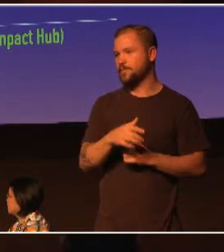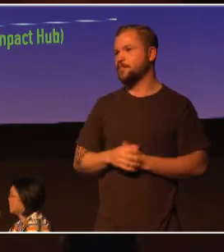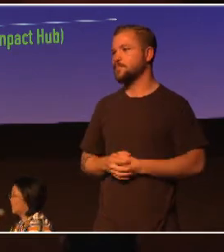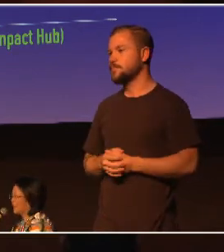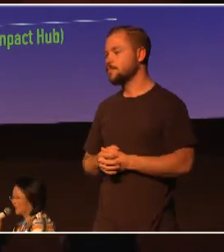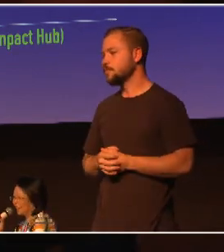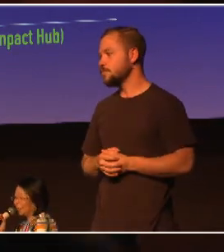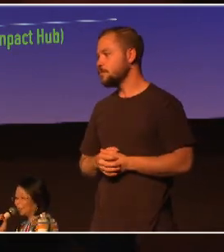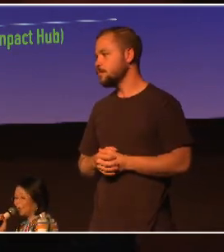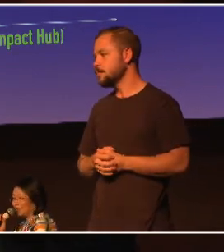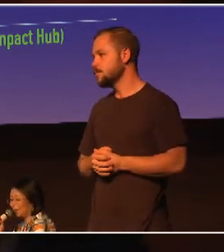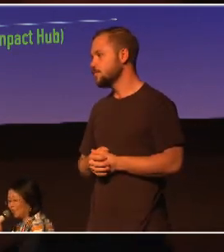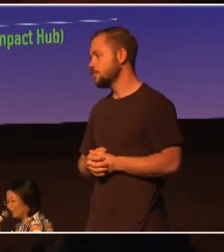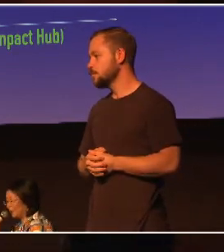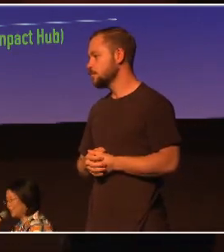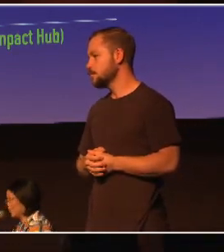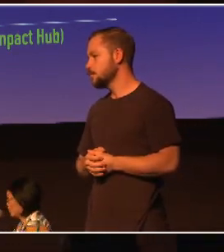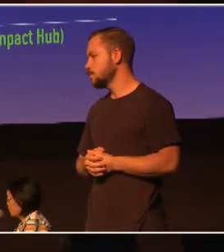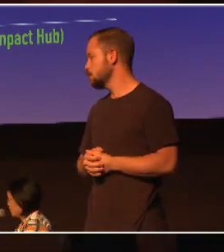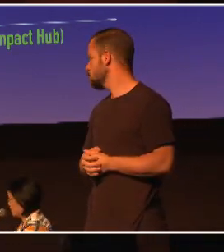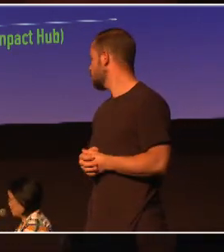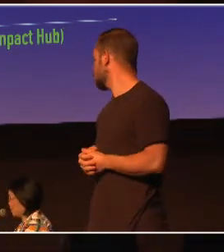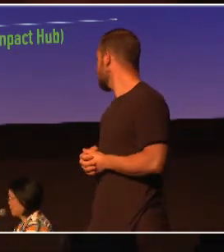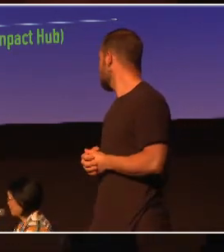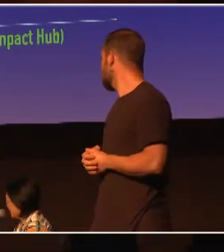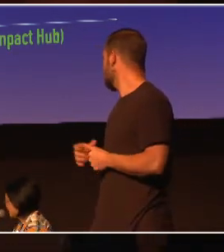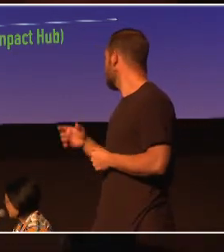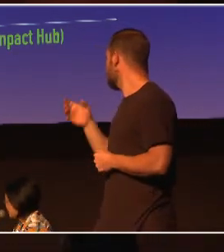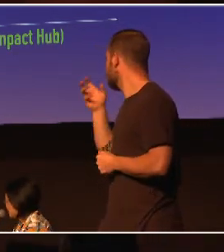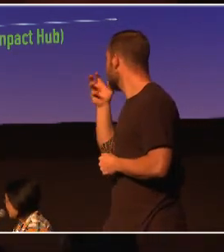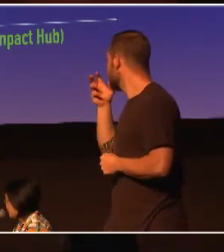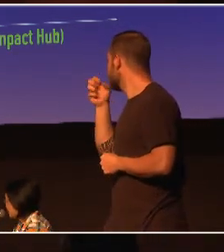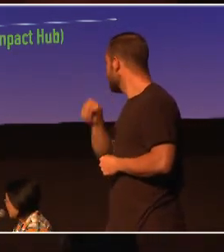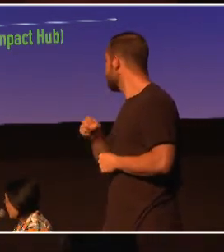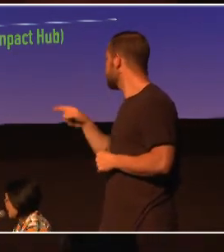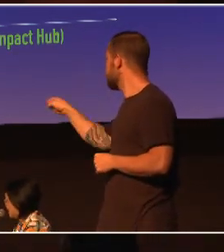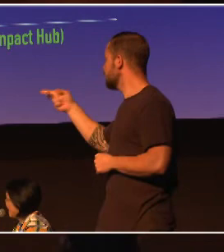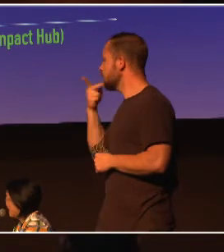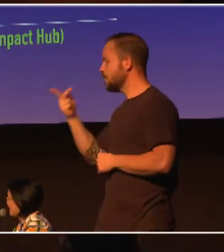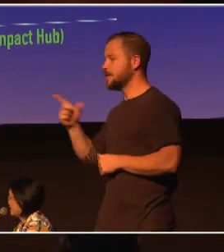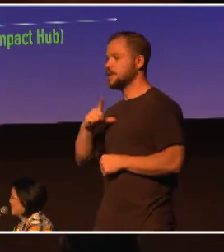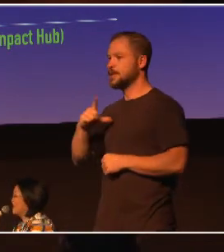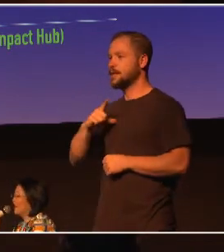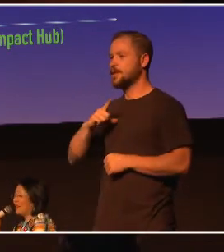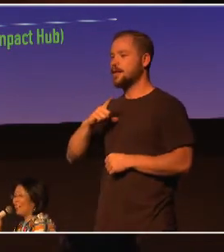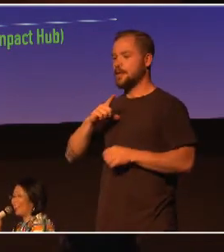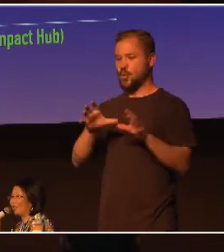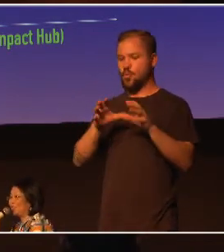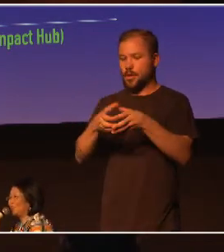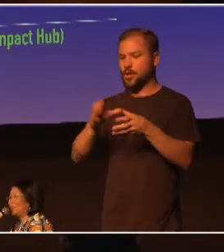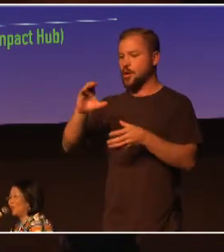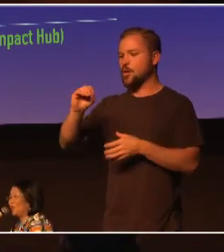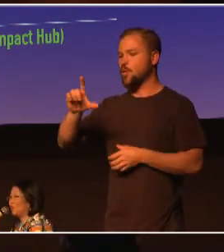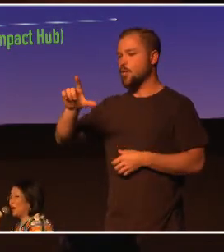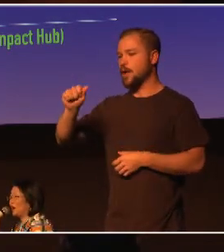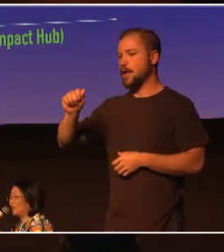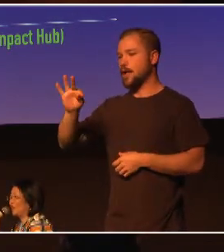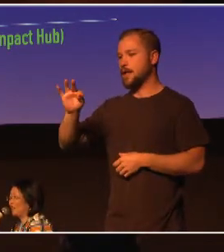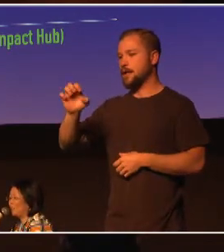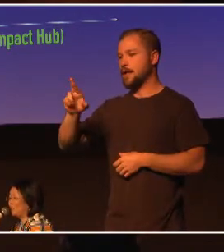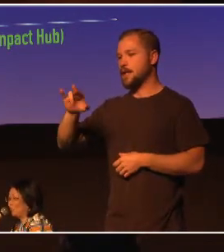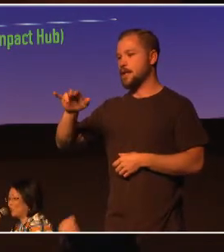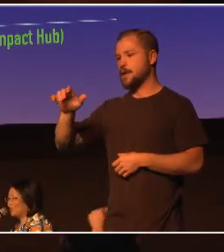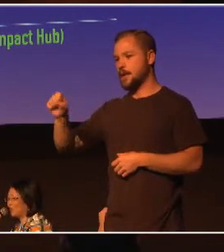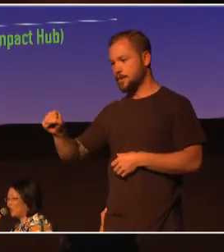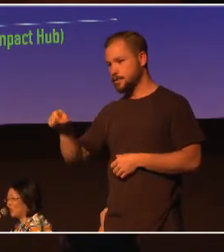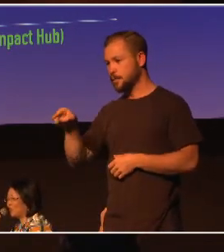né? E aí, falando um pouco, você falou das comunidades colaterais, né? A gente também tem que lembrar